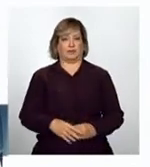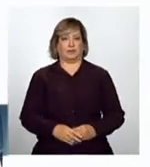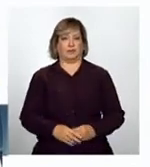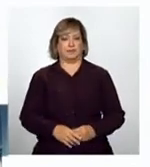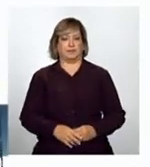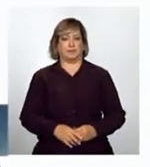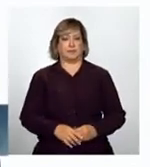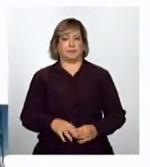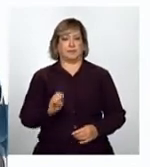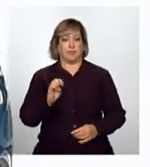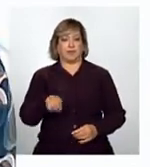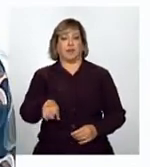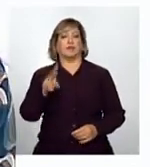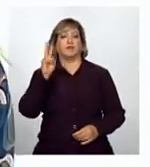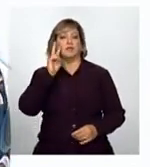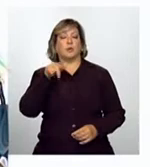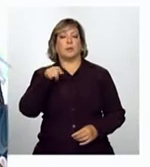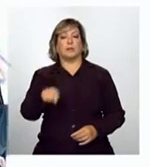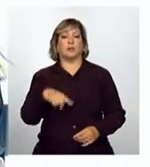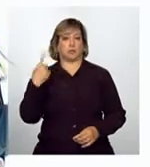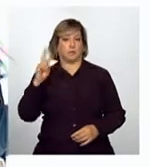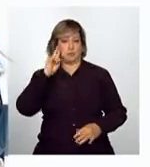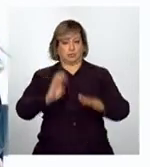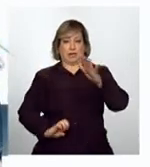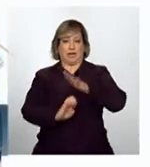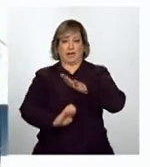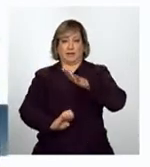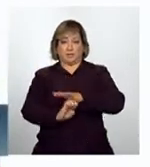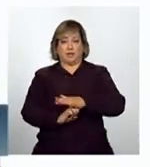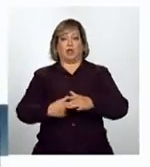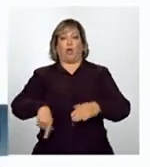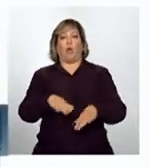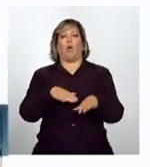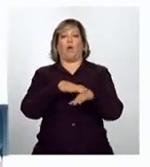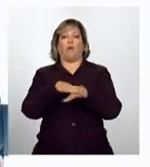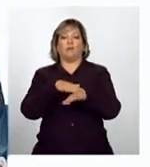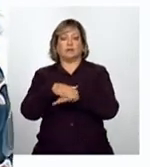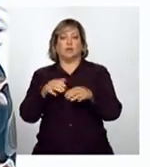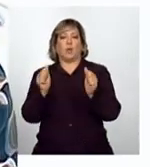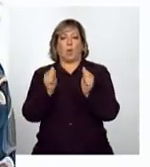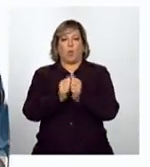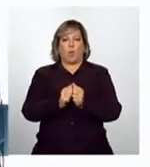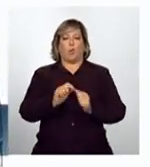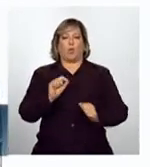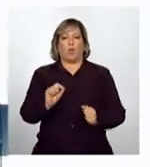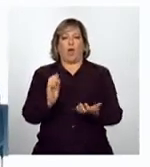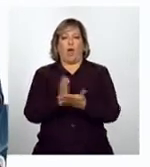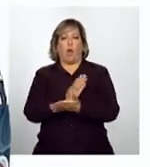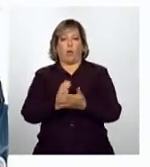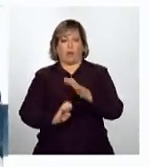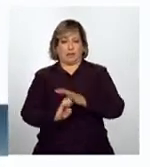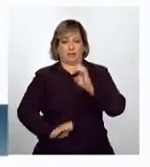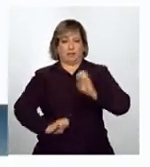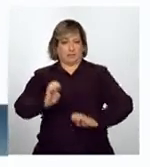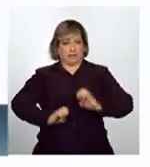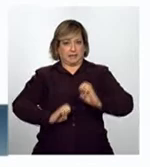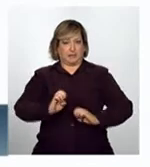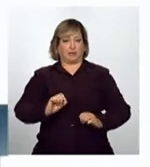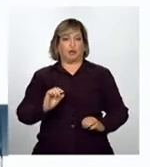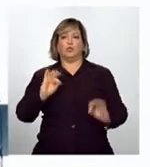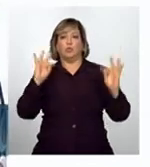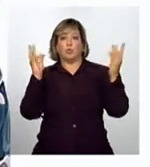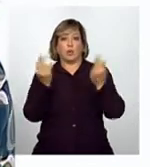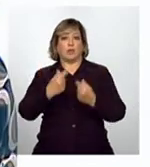é sobre os empresários. A gente conversou com alguns empresários que estavam aqui presentes e todos eles saíram dizendo que ainda